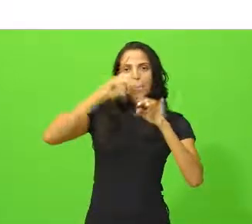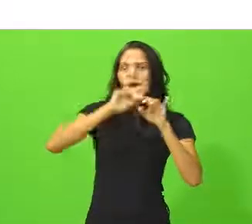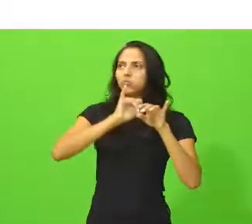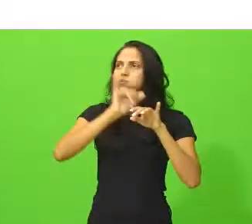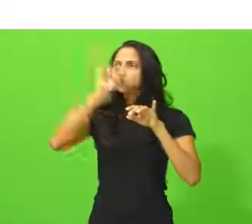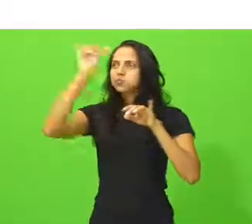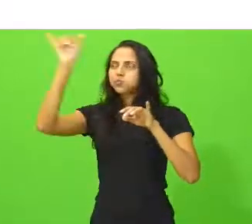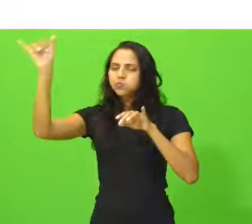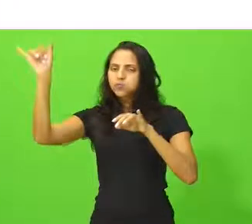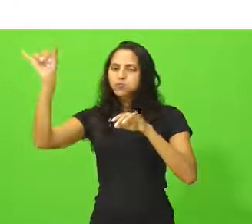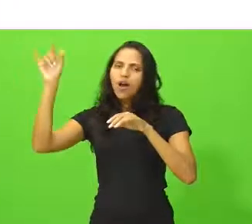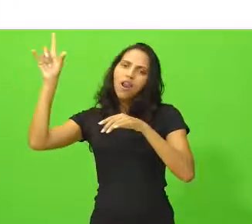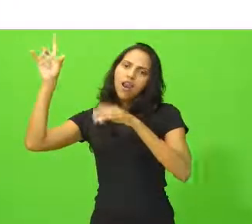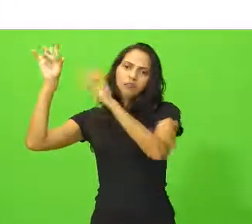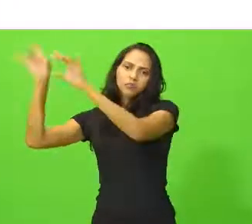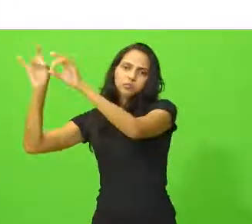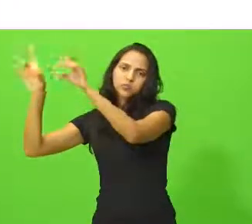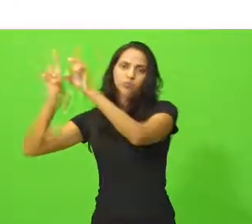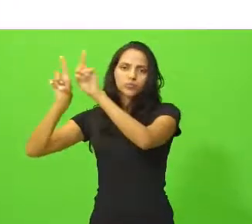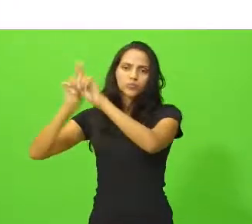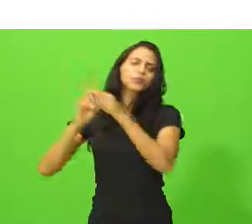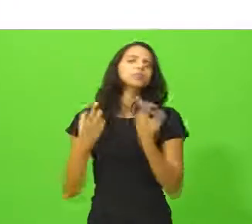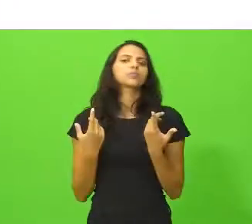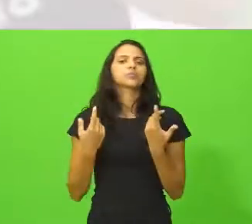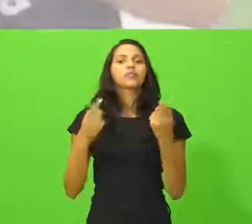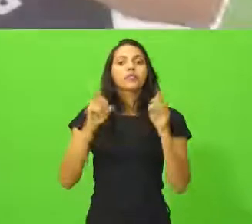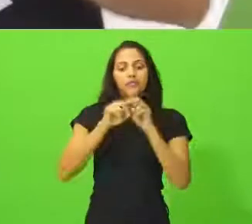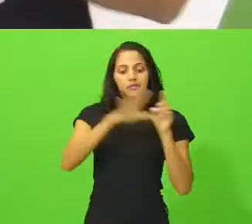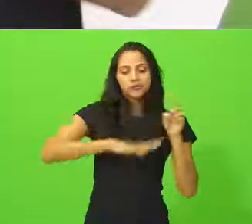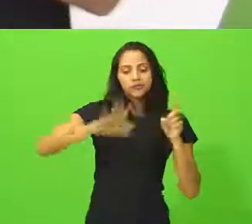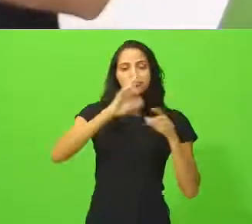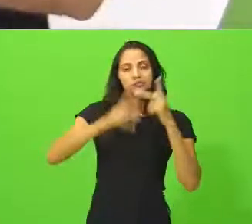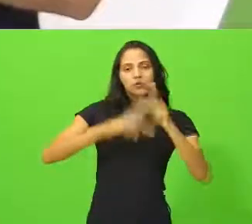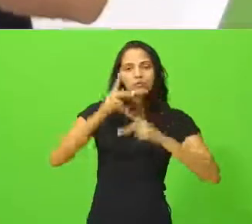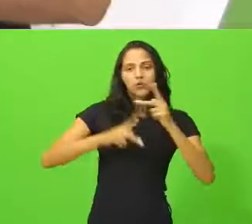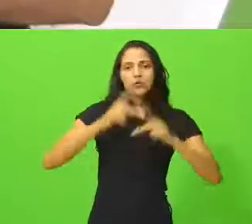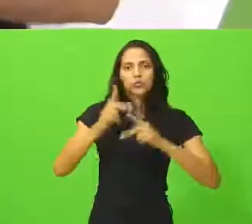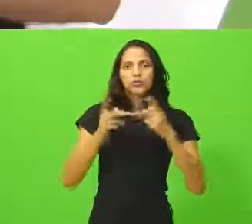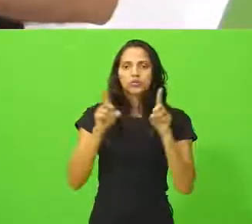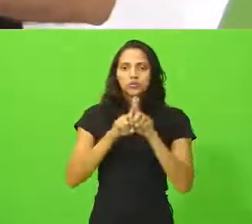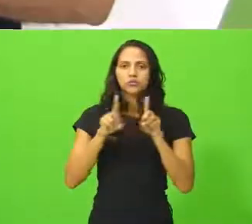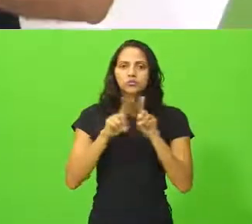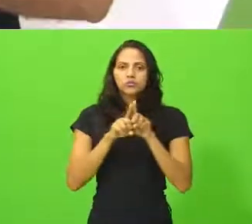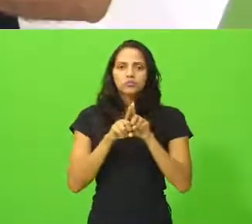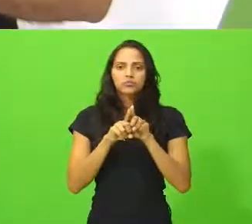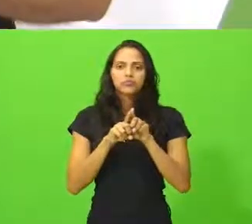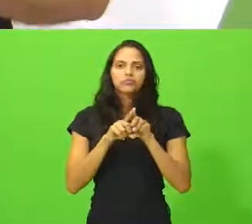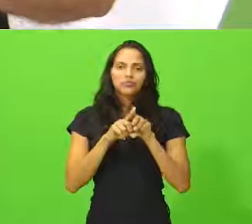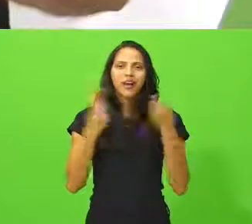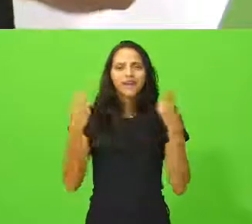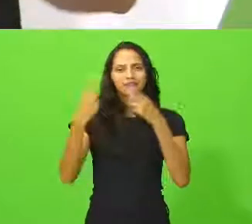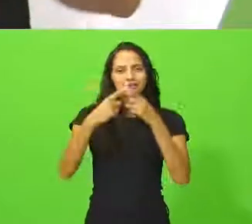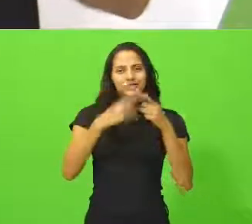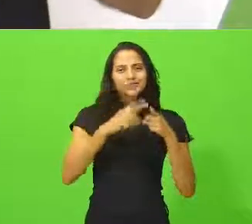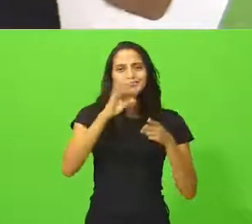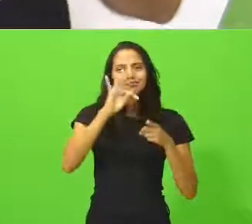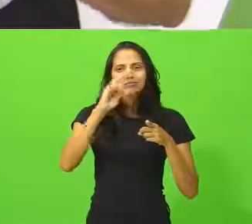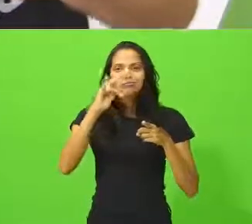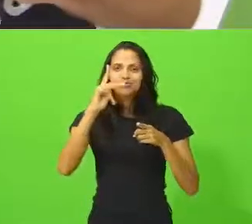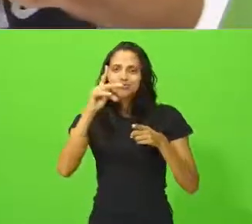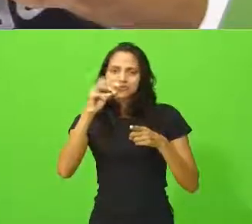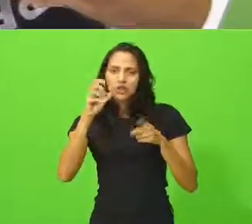18,61%. Então, de uma certa forma, nós estamos vendo a ocupação da população nos mais variados tipos